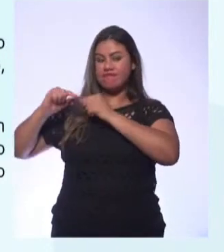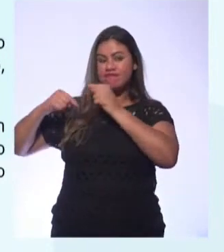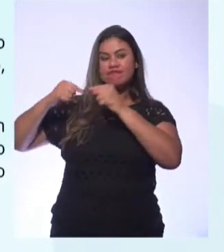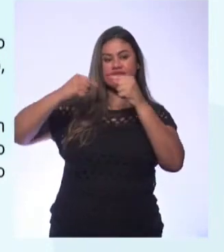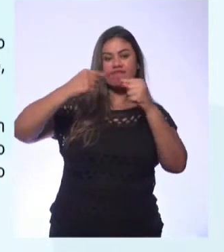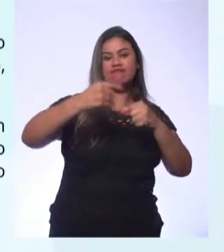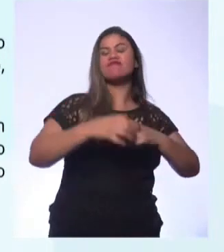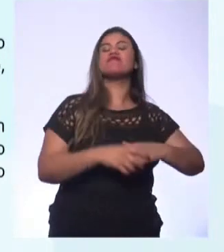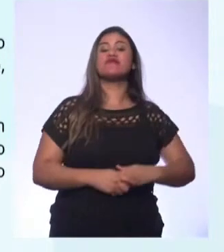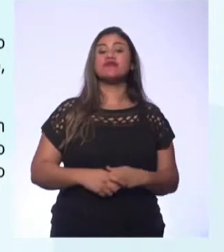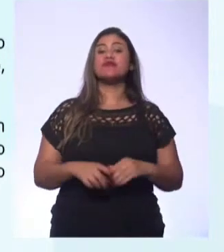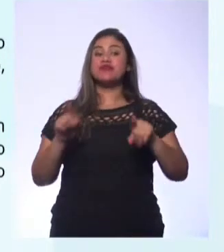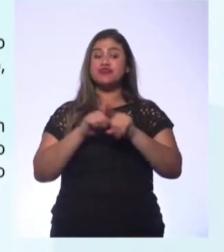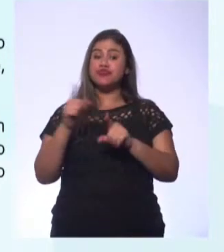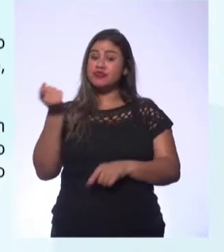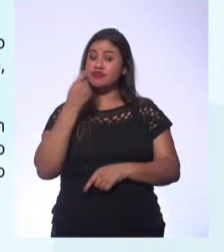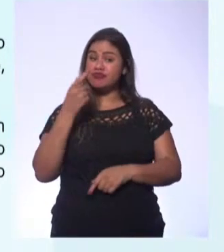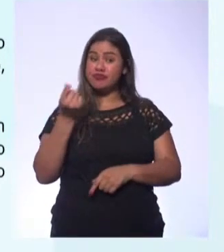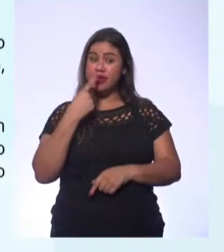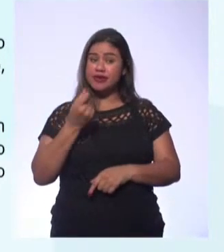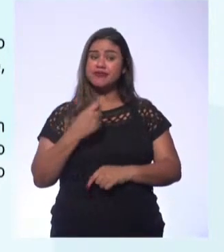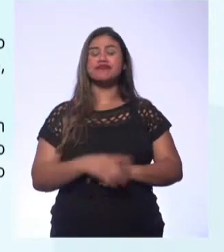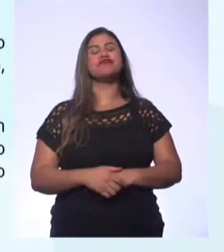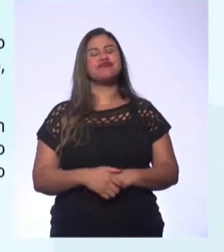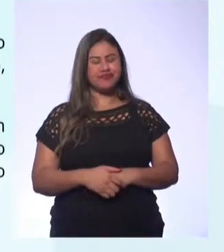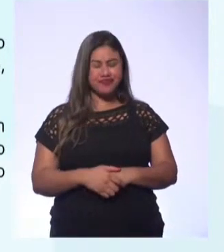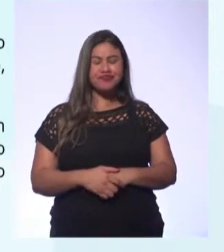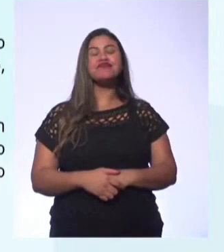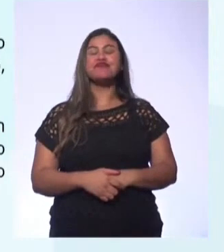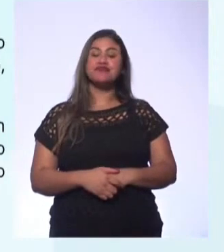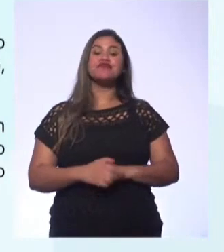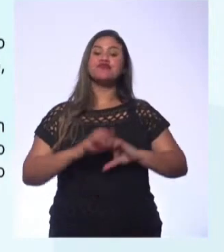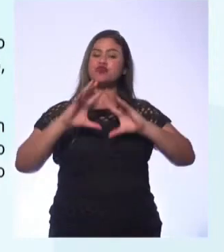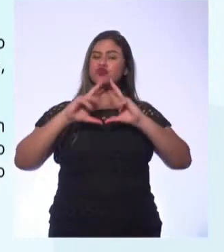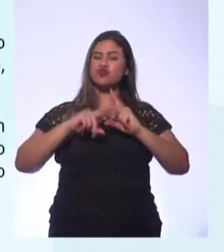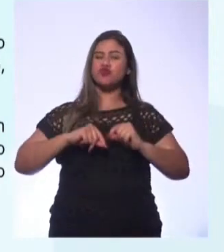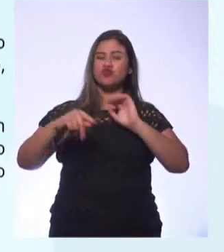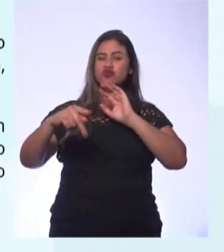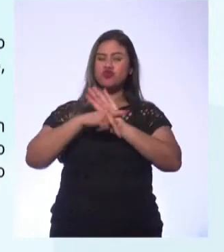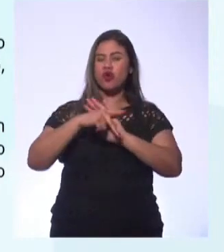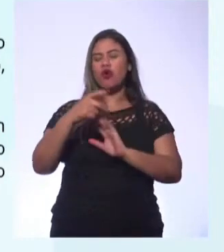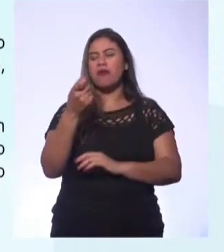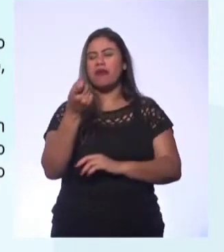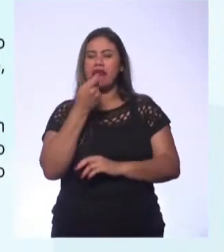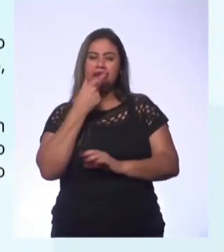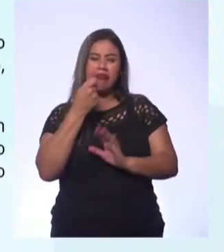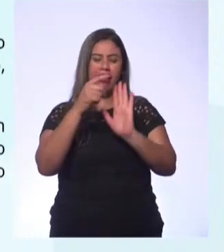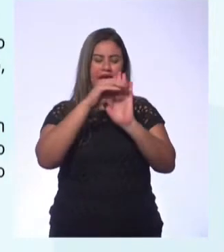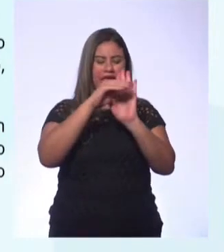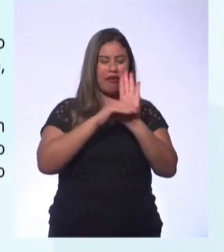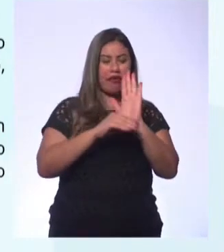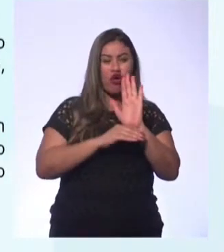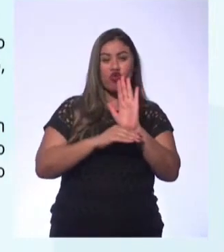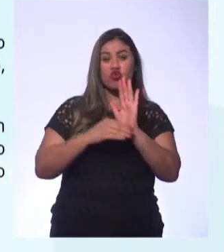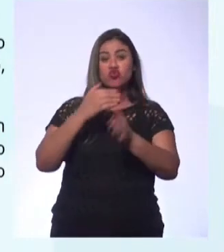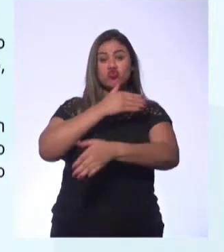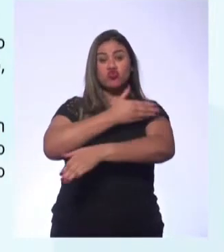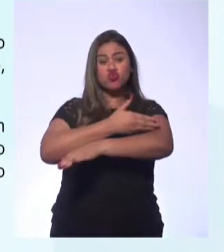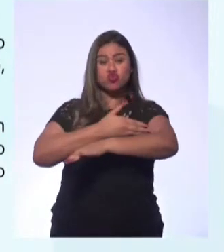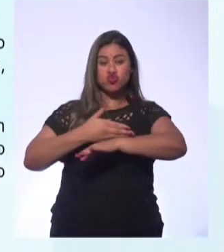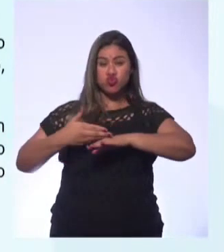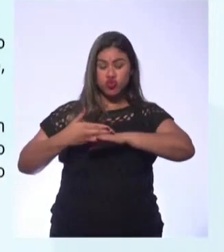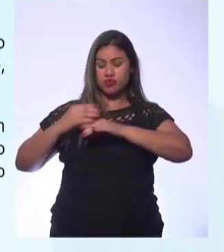também até remédios caseiros. Então, toda essa parte, né, de receitas, de tradições, coisas